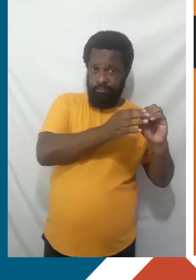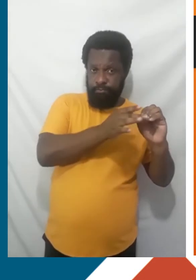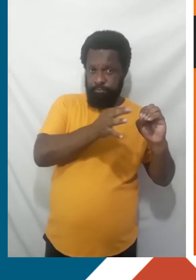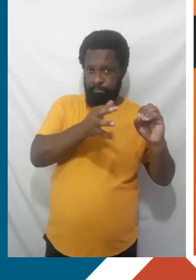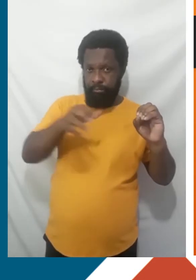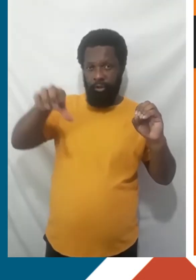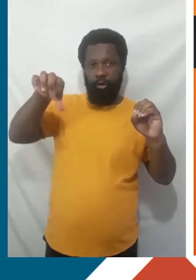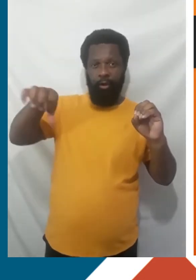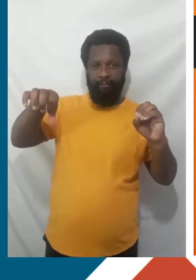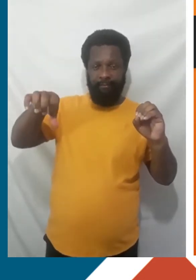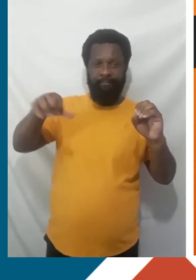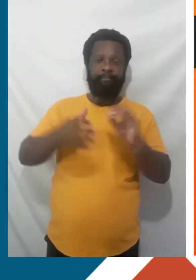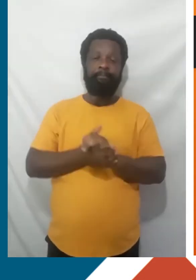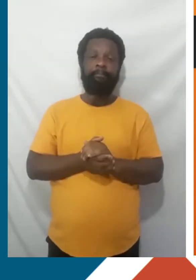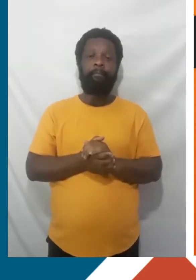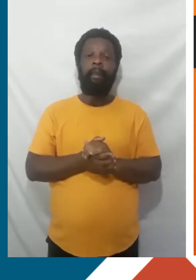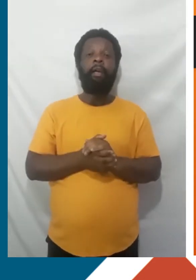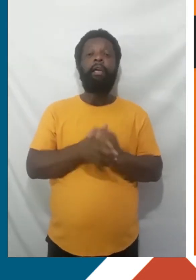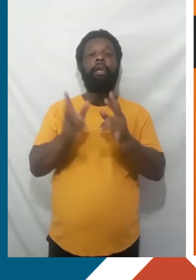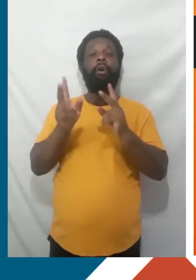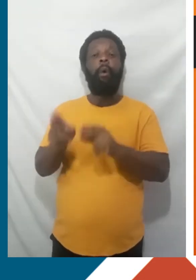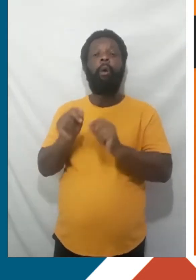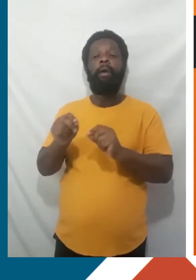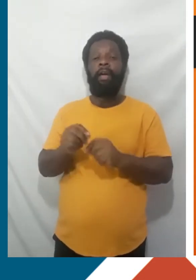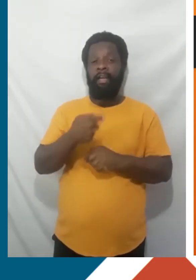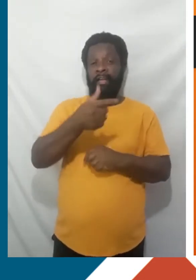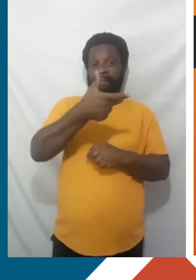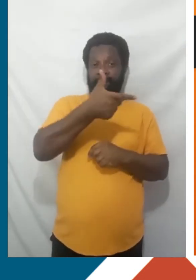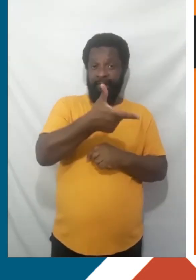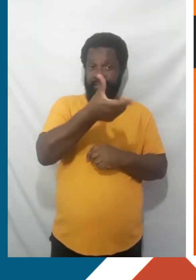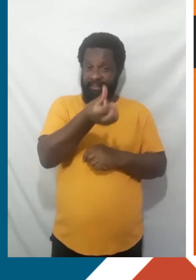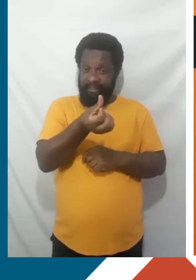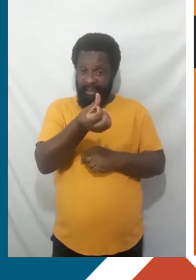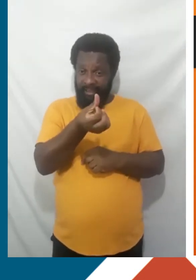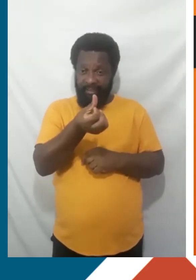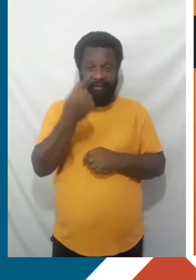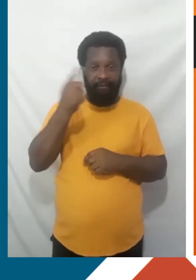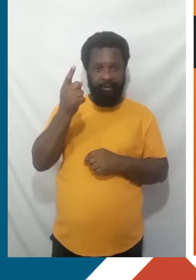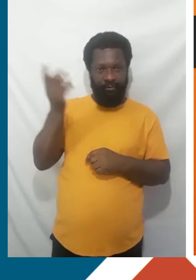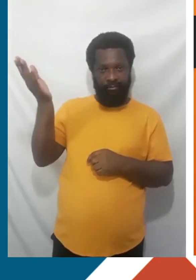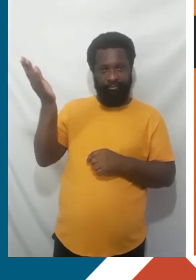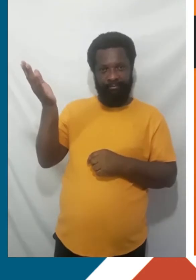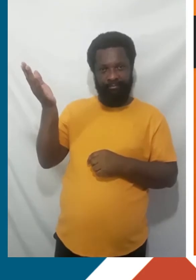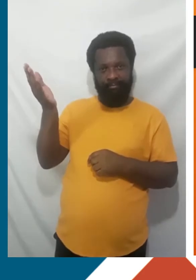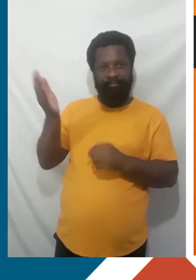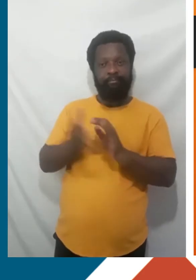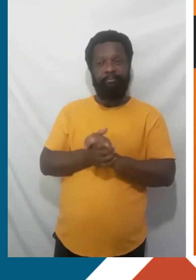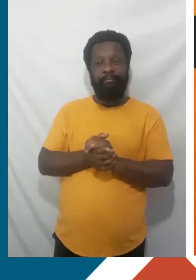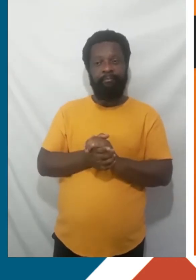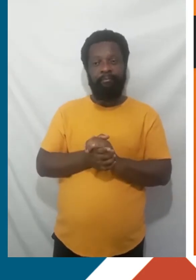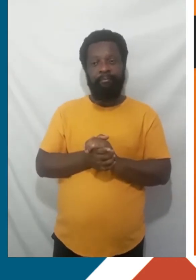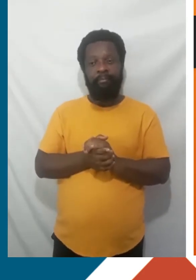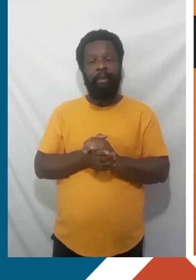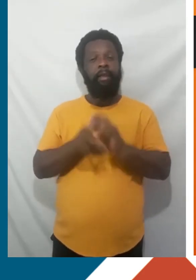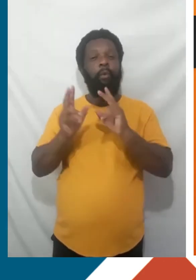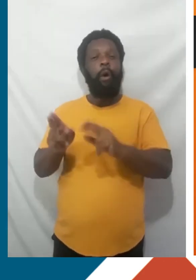de 0 a 9. O que dá o total de 26, aí vai dar 4 vezes 10 ao cubo,